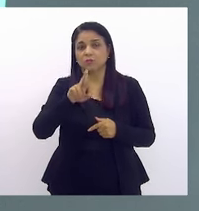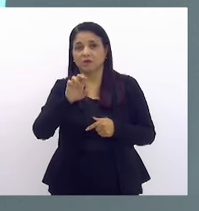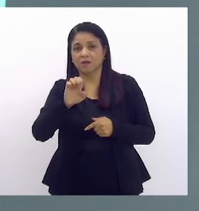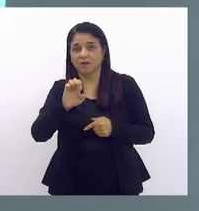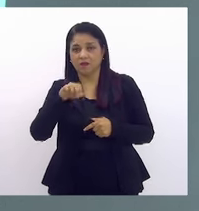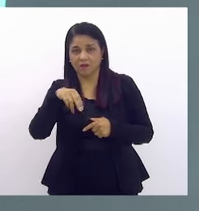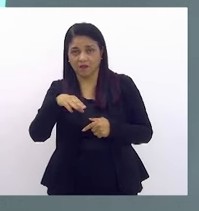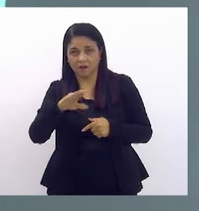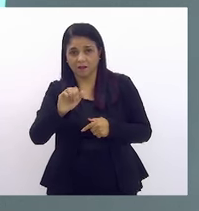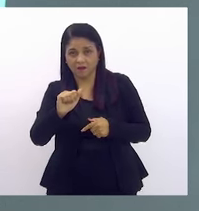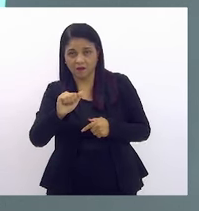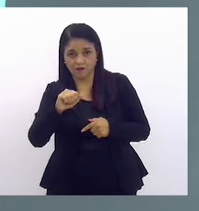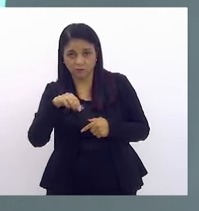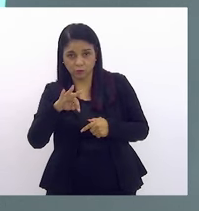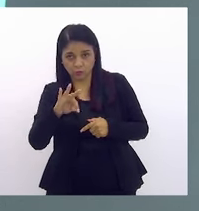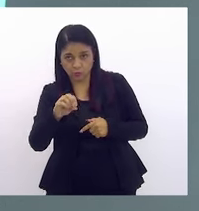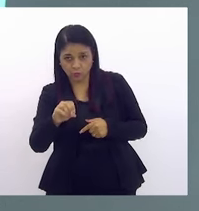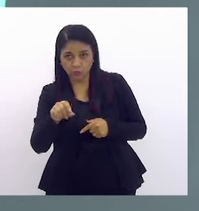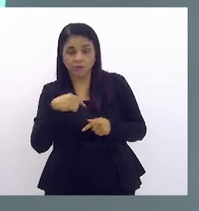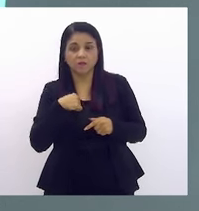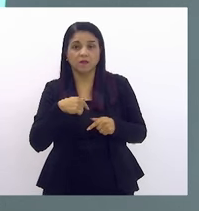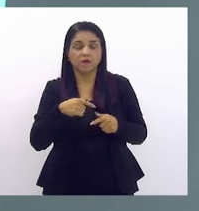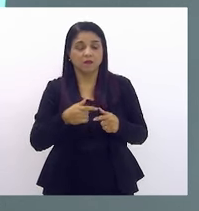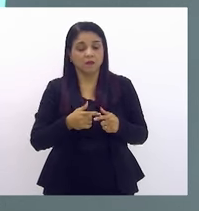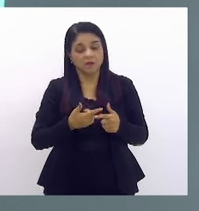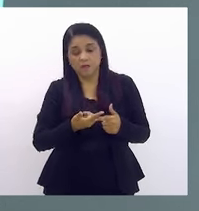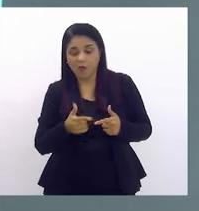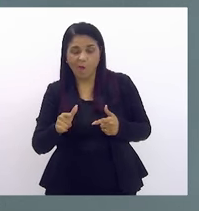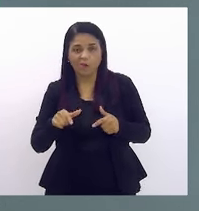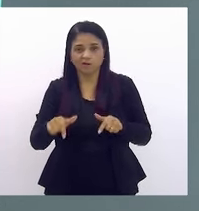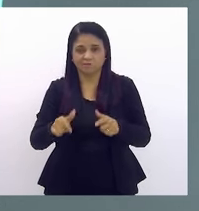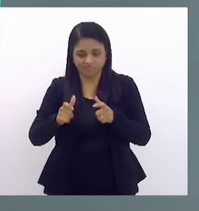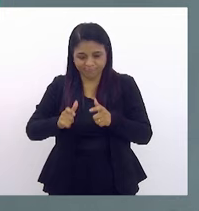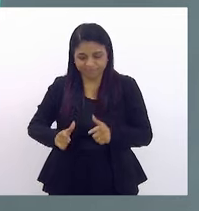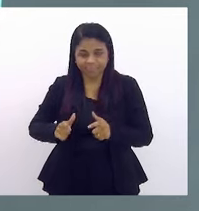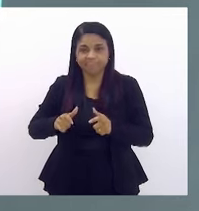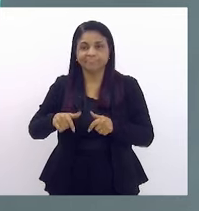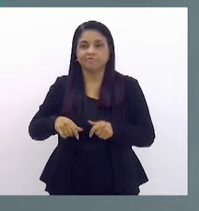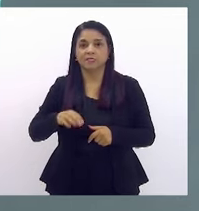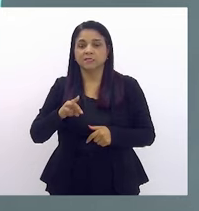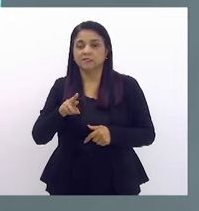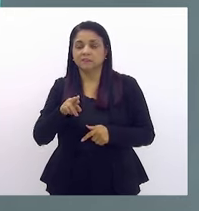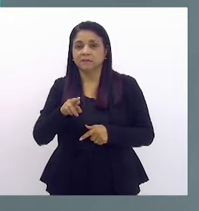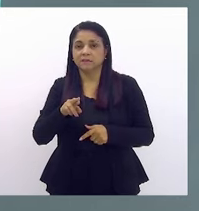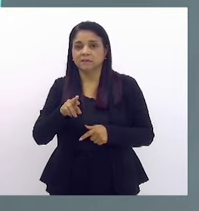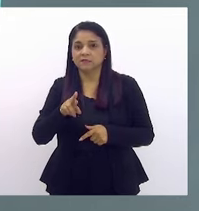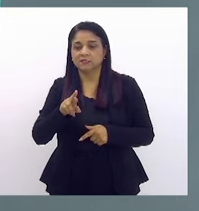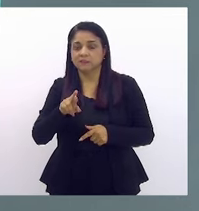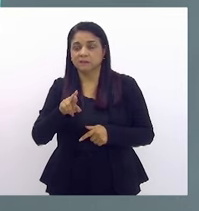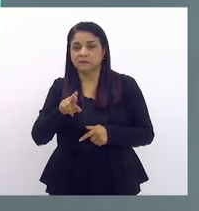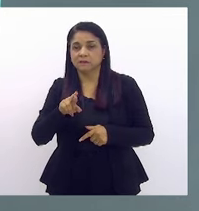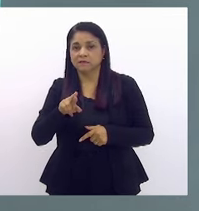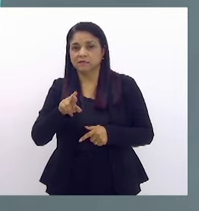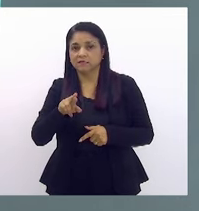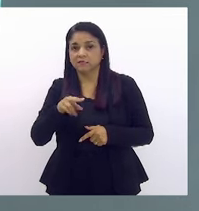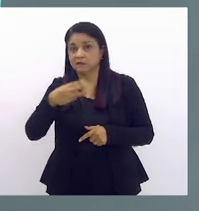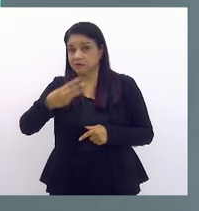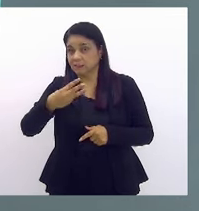através dos três rios, das três bocas, sei lá, do que são três rios que se juntam ali.